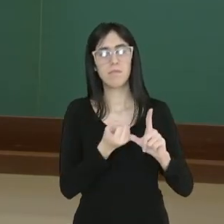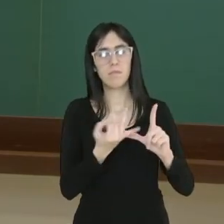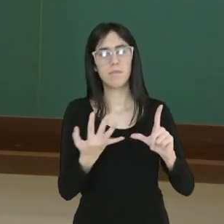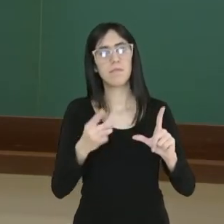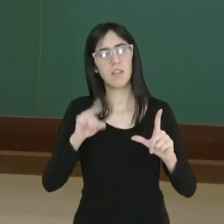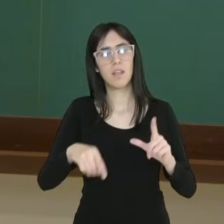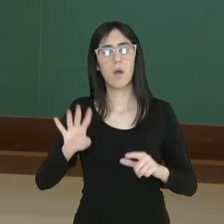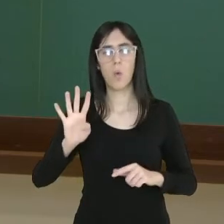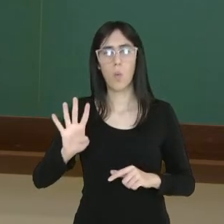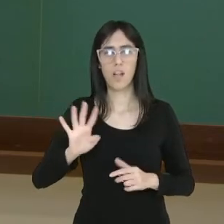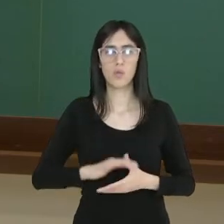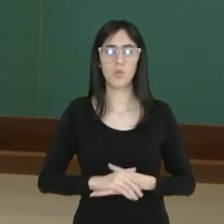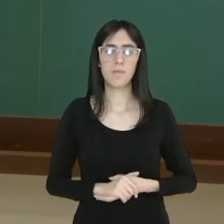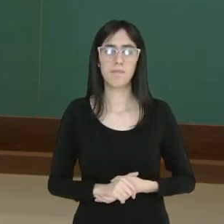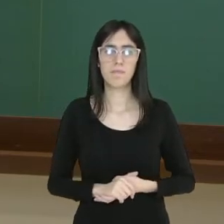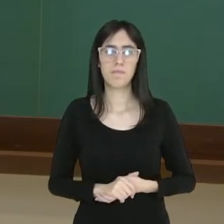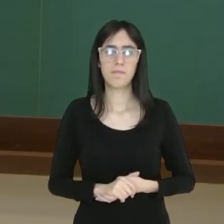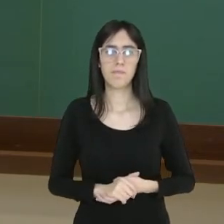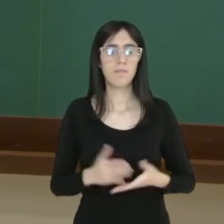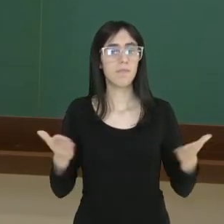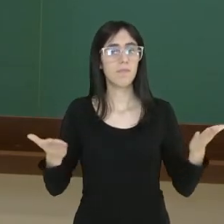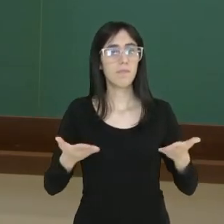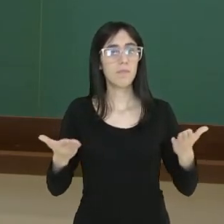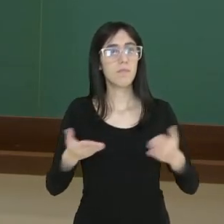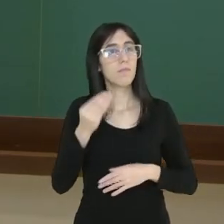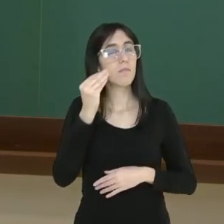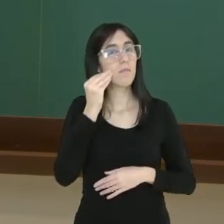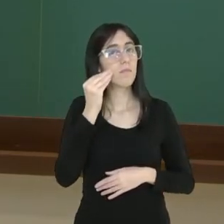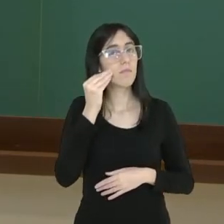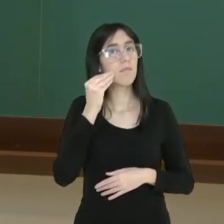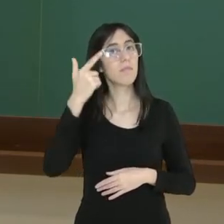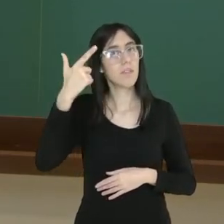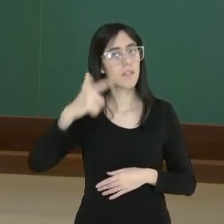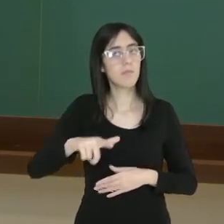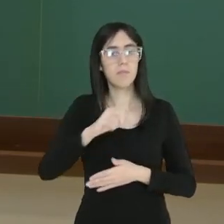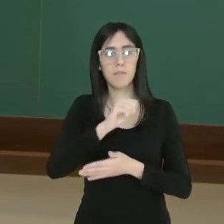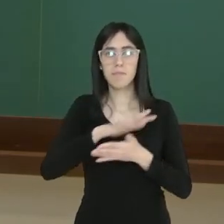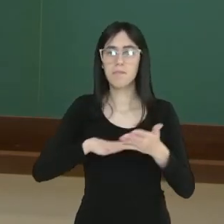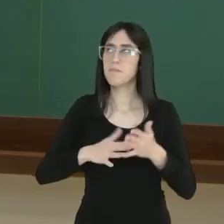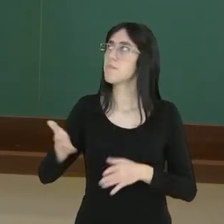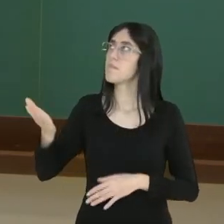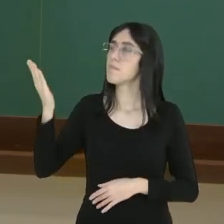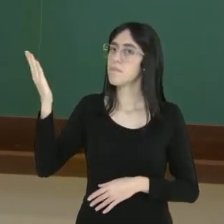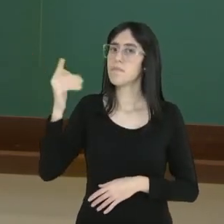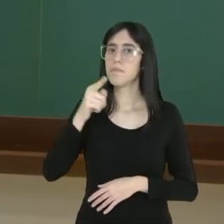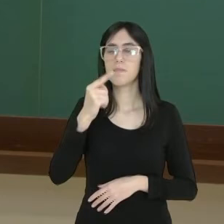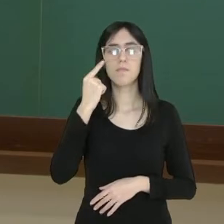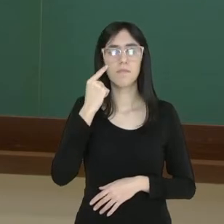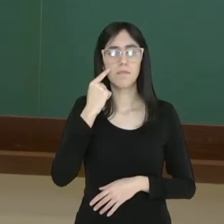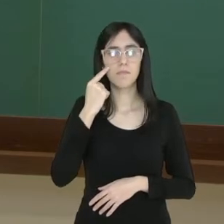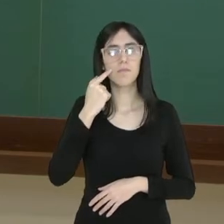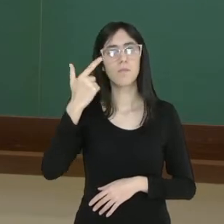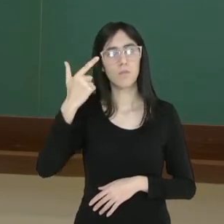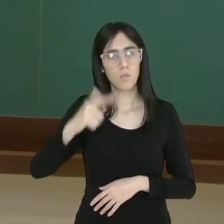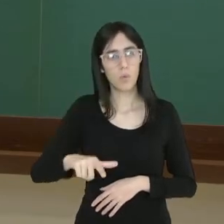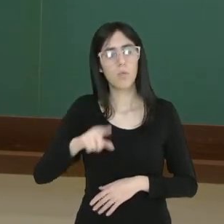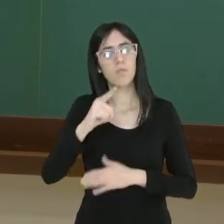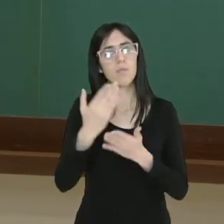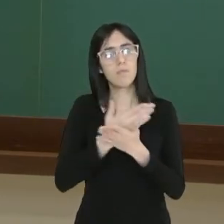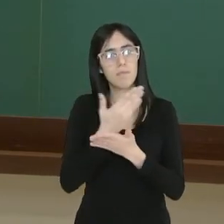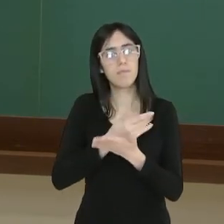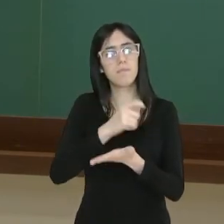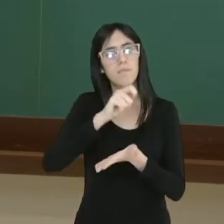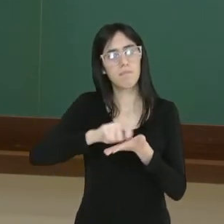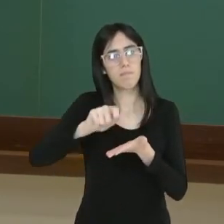4. E vamos resolver mais um exercício, pessoal. Então, novamente, peguem o